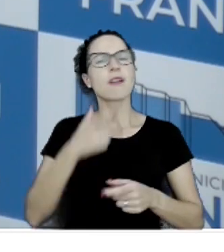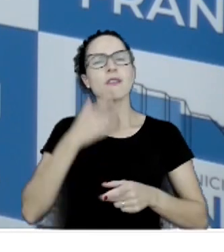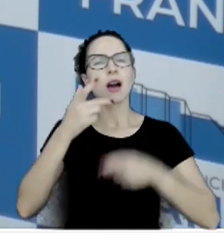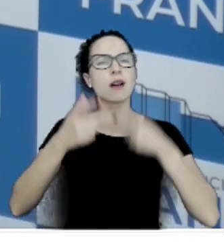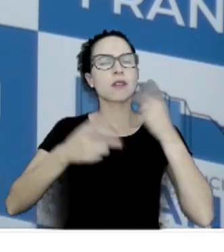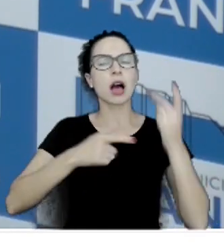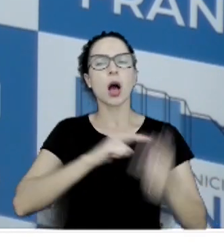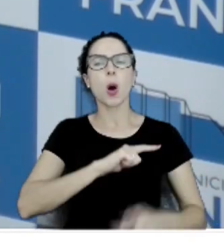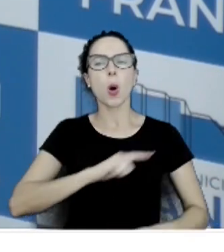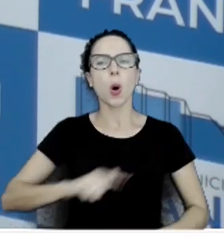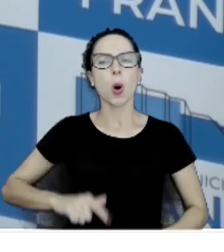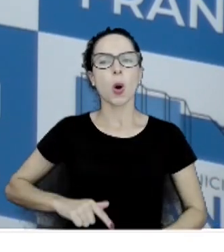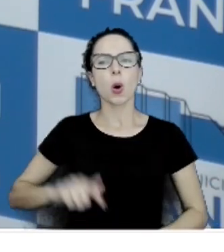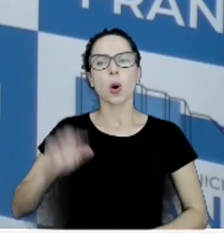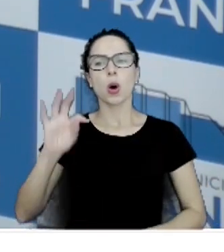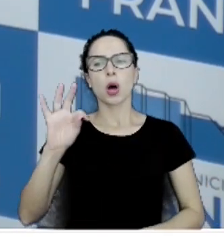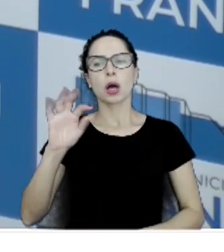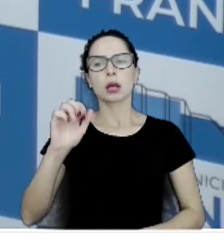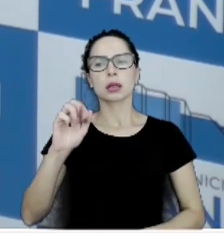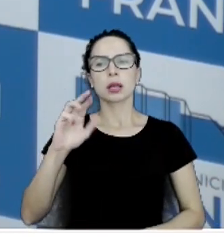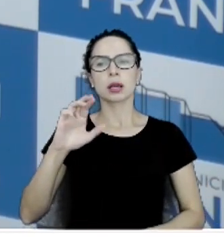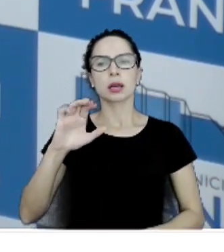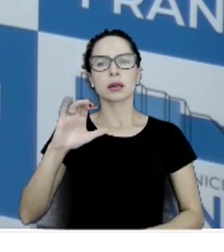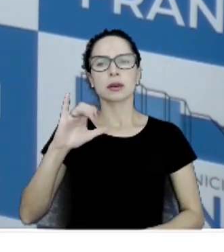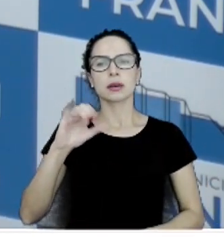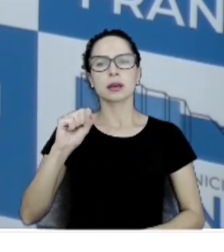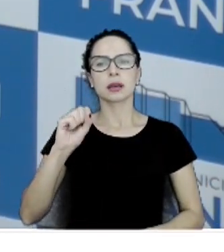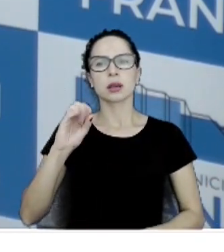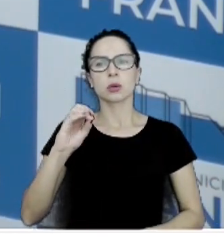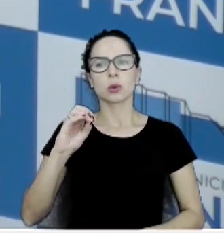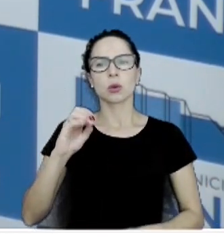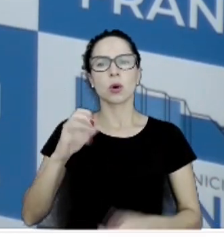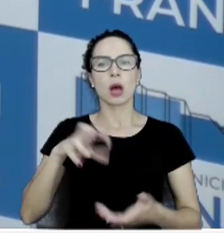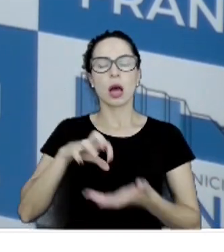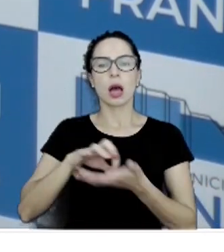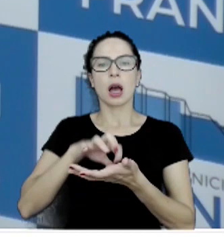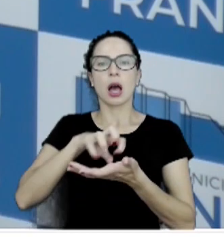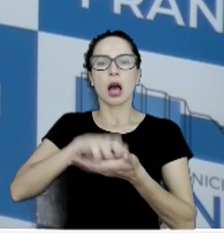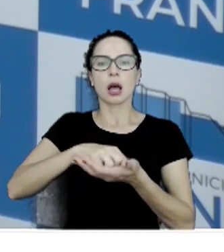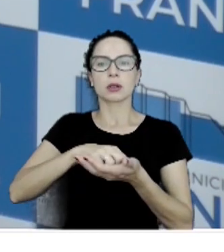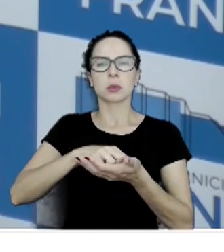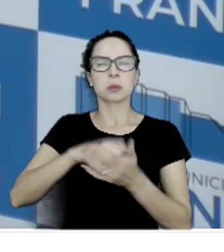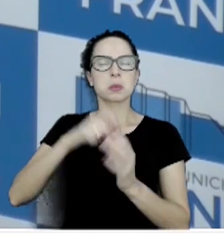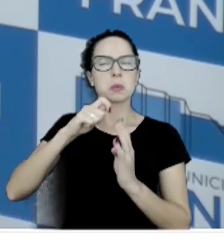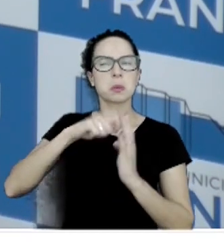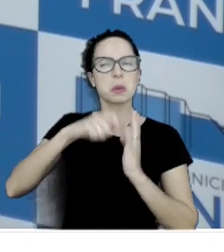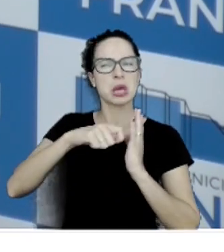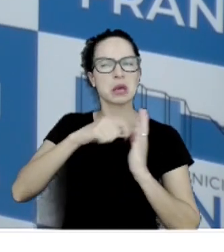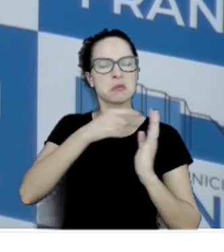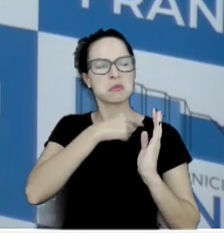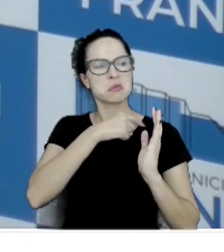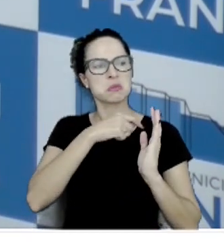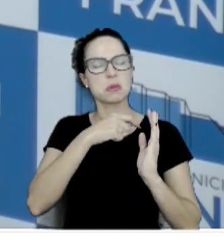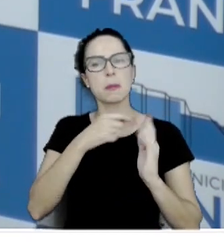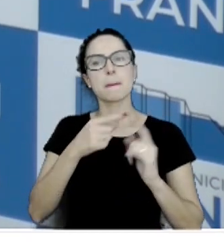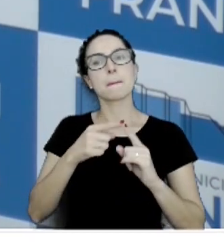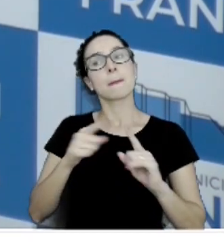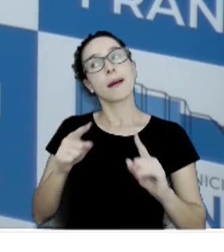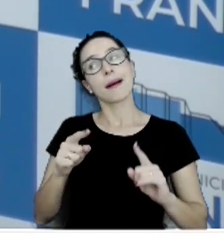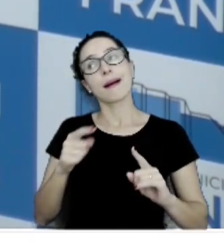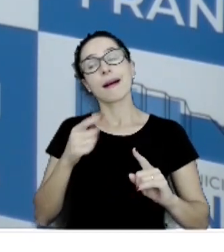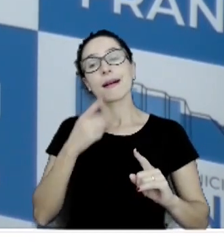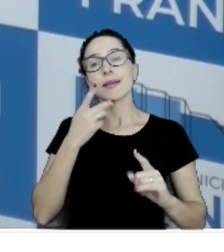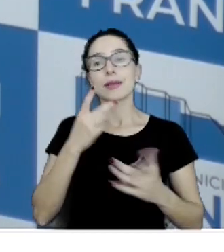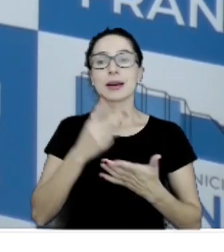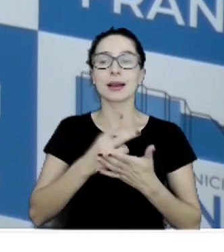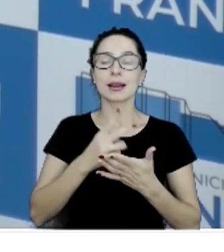Tarcísio assumiu há poucos meses, mas é aquele ditado, a